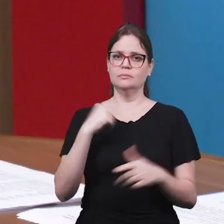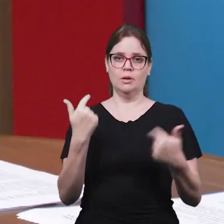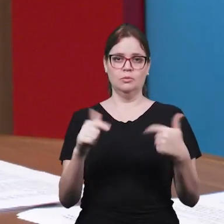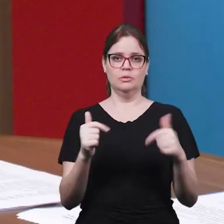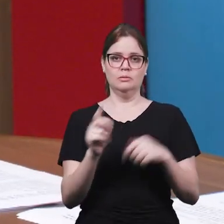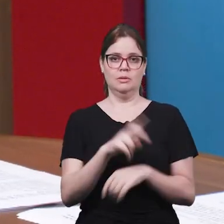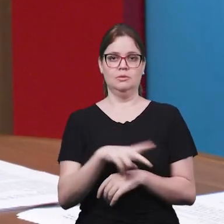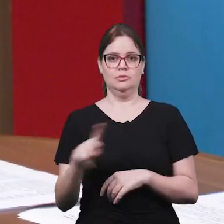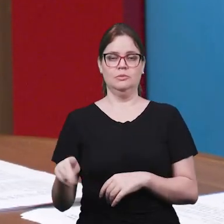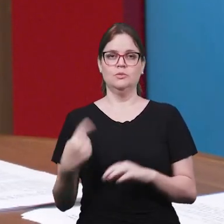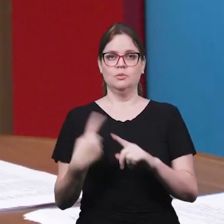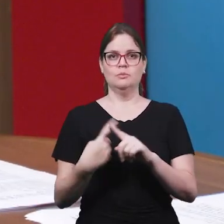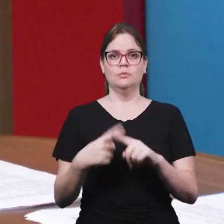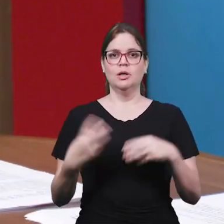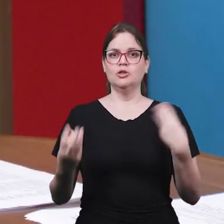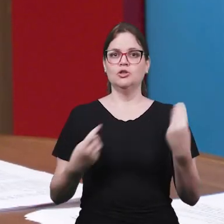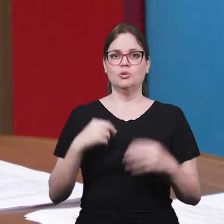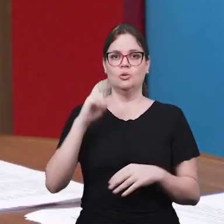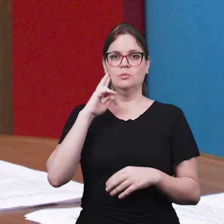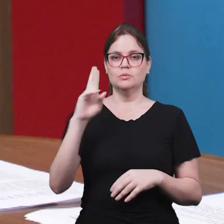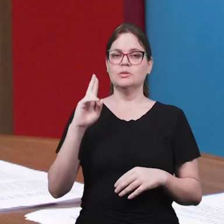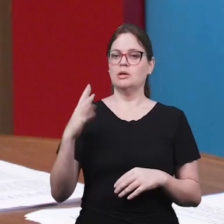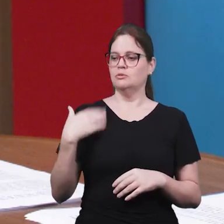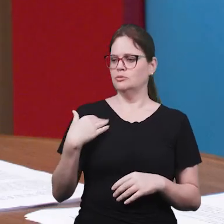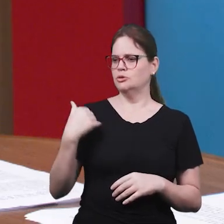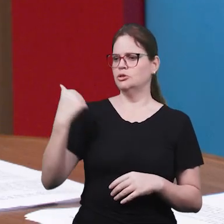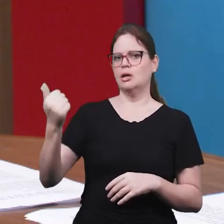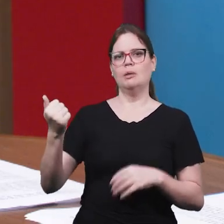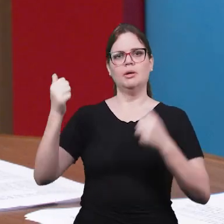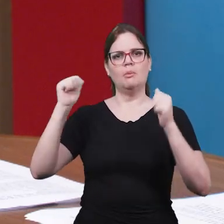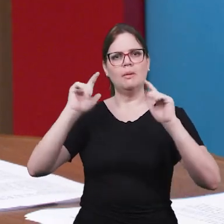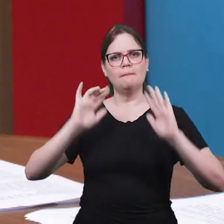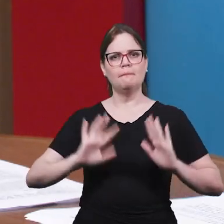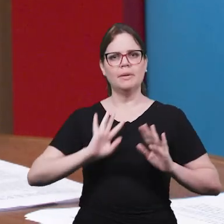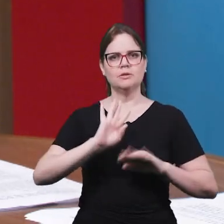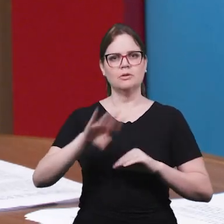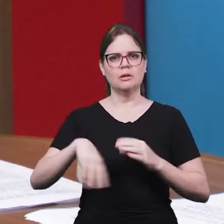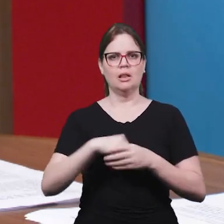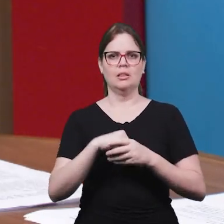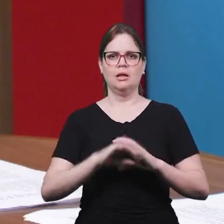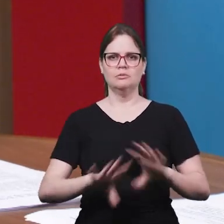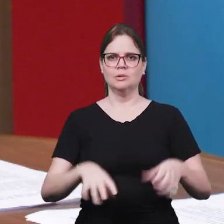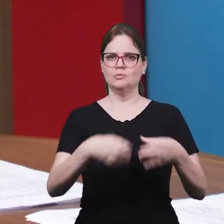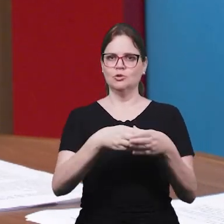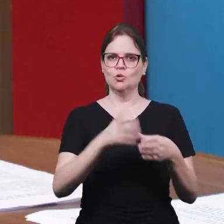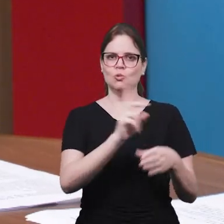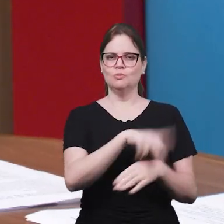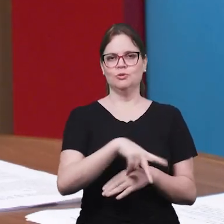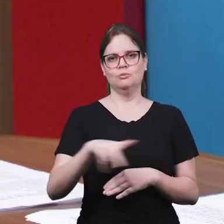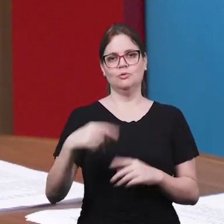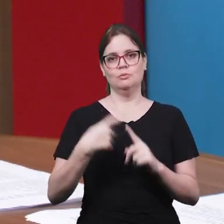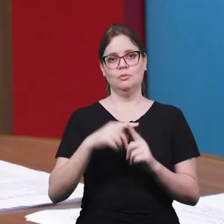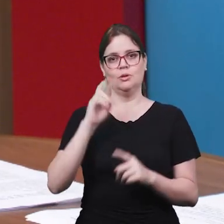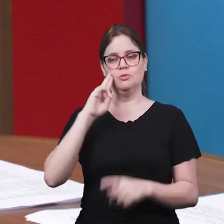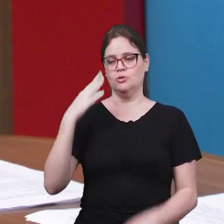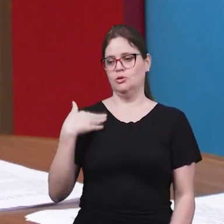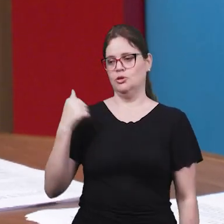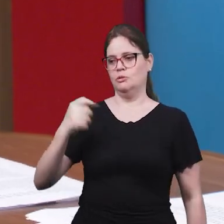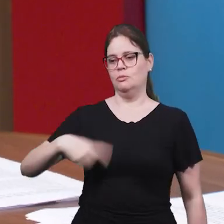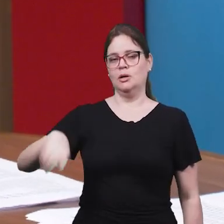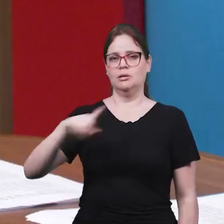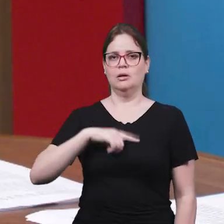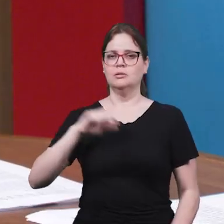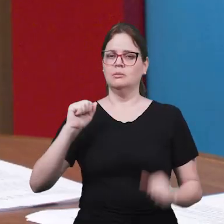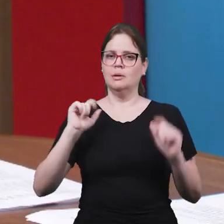trabalho, né? O chamado, a bênção que nós fazemos parte desse chamado que o Senhor um dia nos fez.